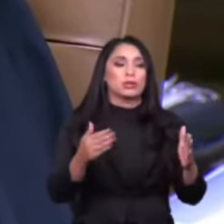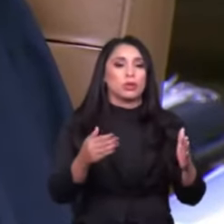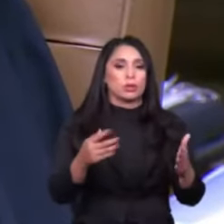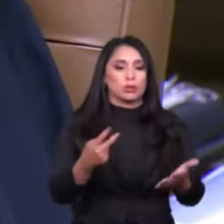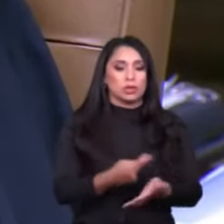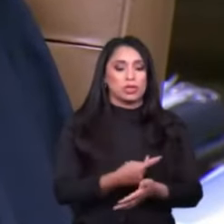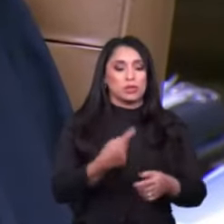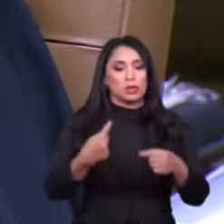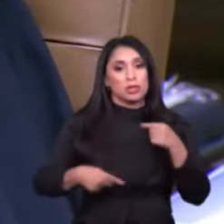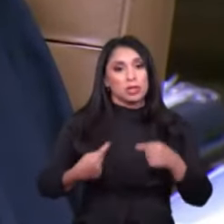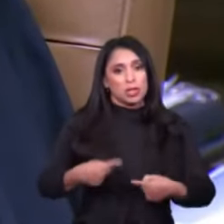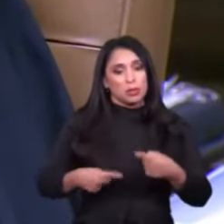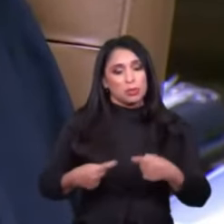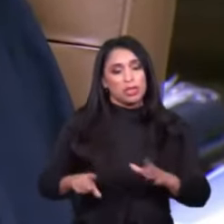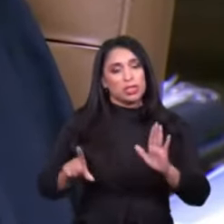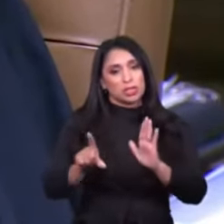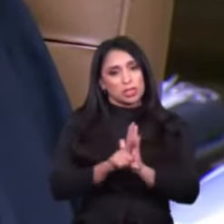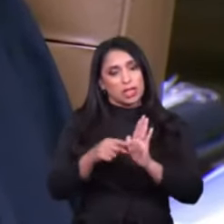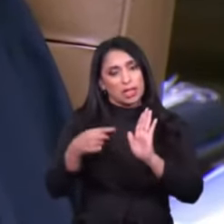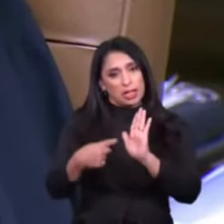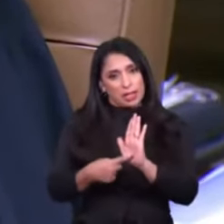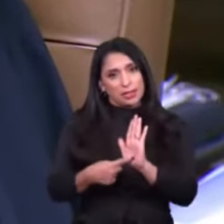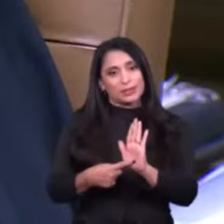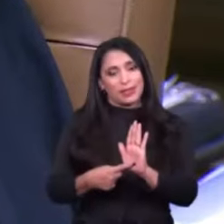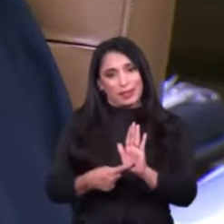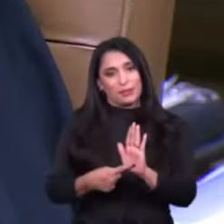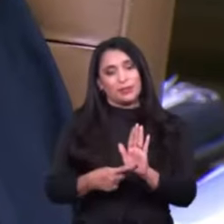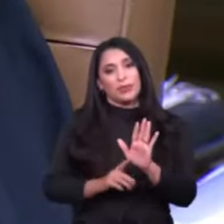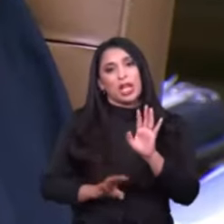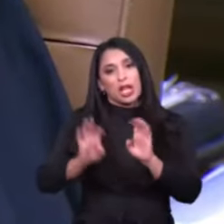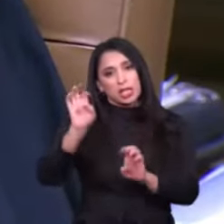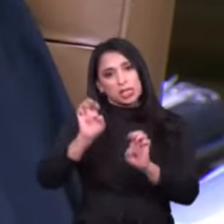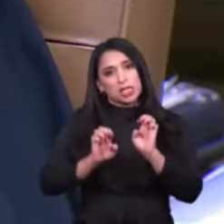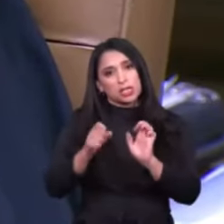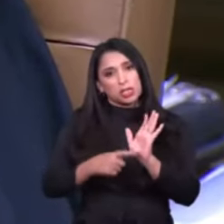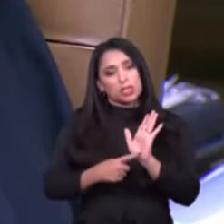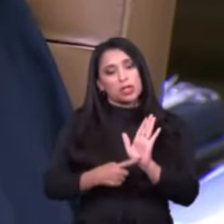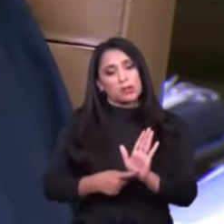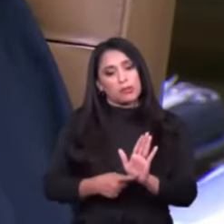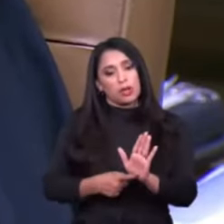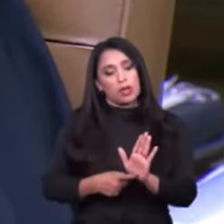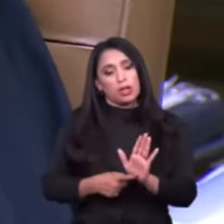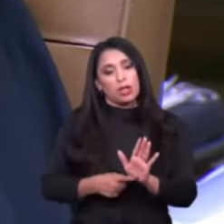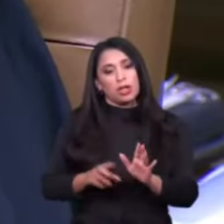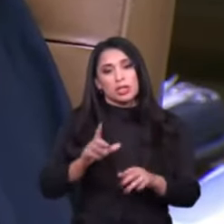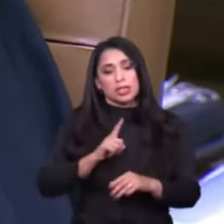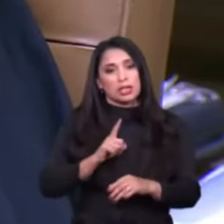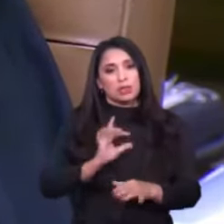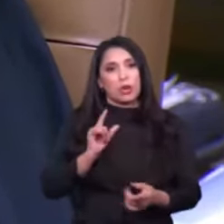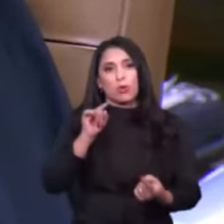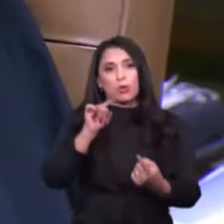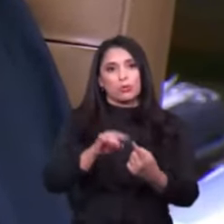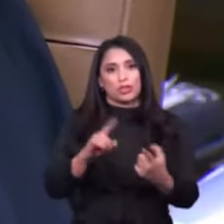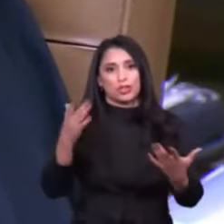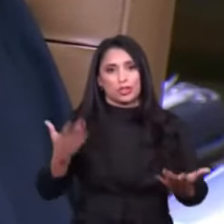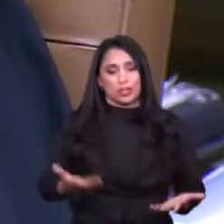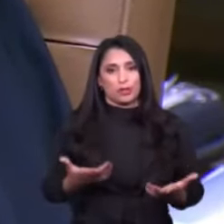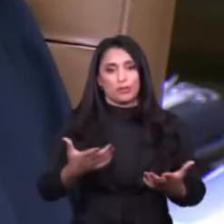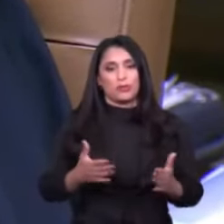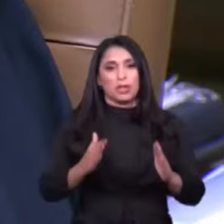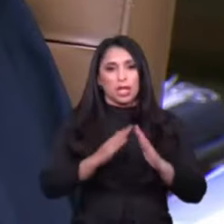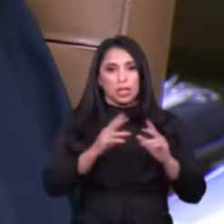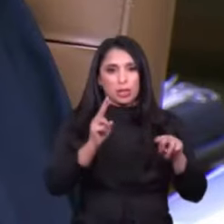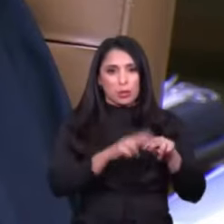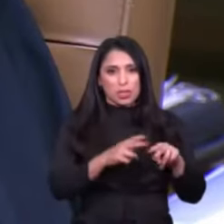política legislativa adotada. Como enfatiza os estatísticos, correlação não quer dizer causalidade. O aumento das prisões decorrentes